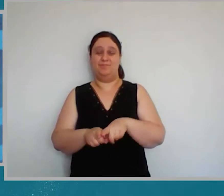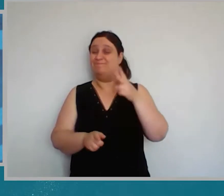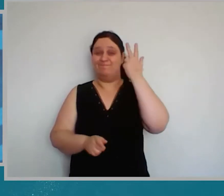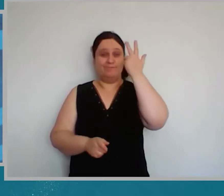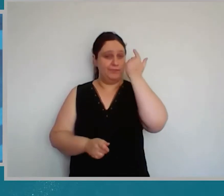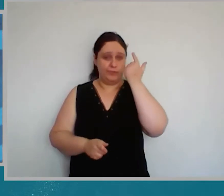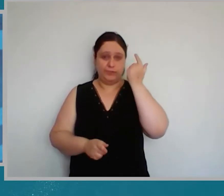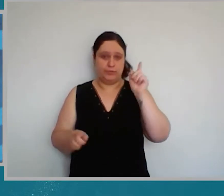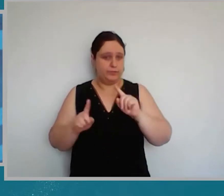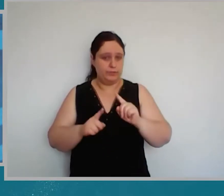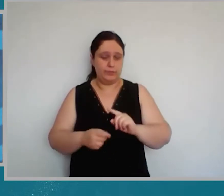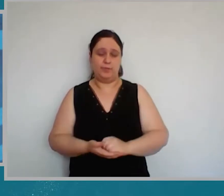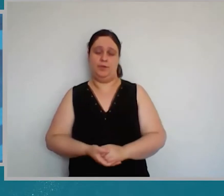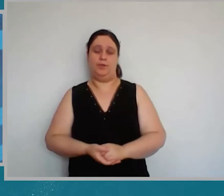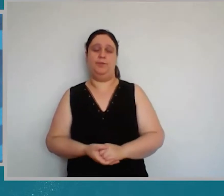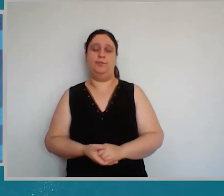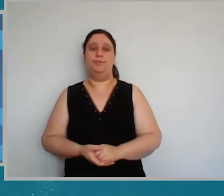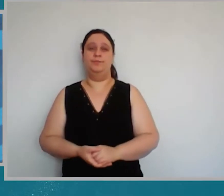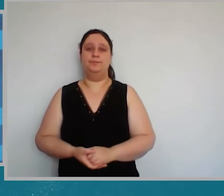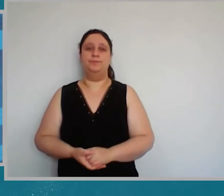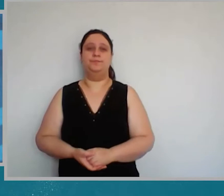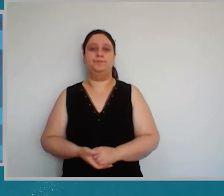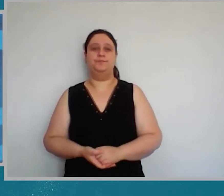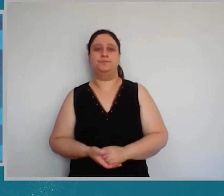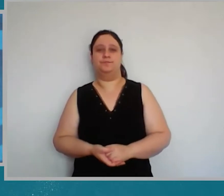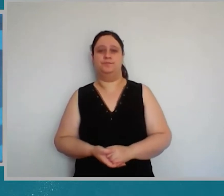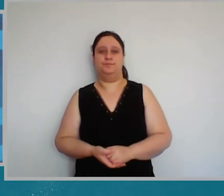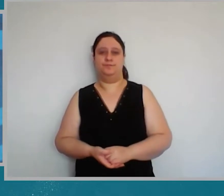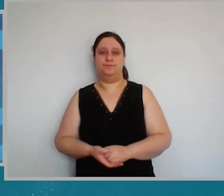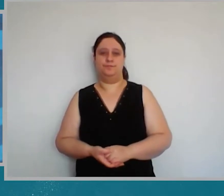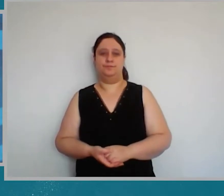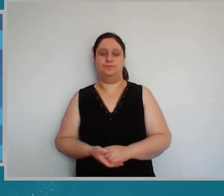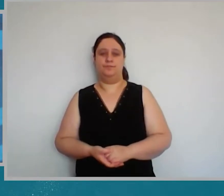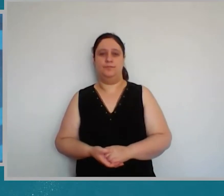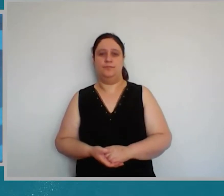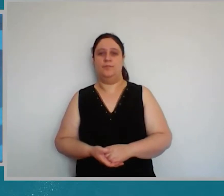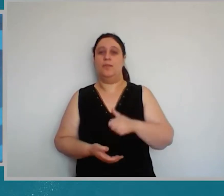Bem extraordinária, né? Essa mulher, Batseba,